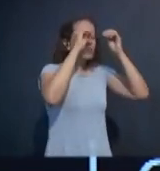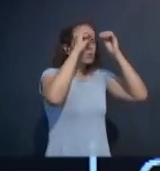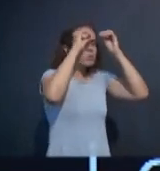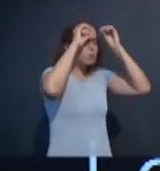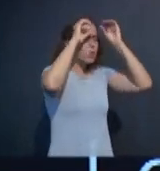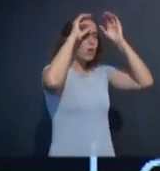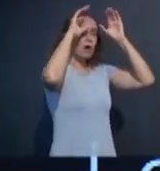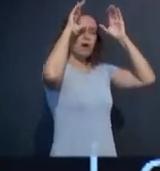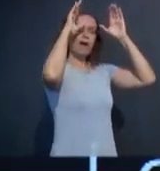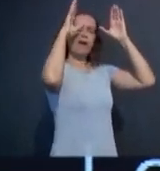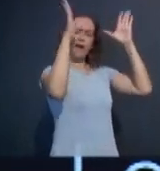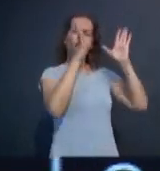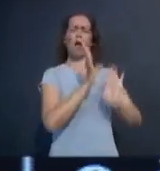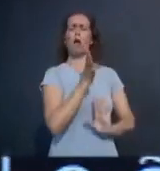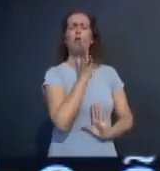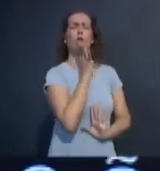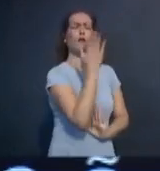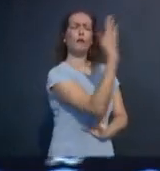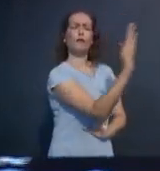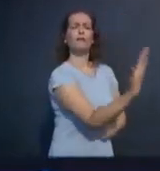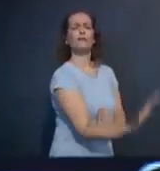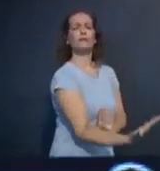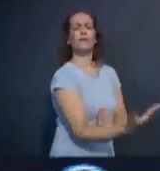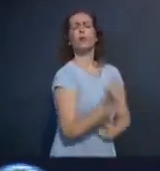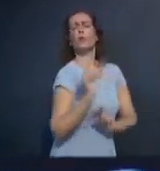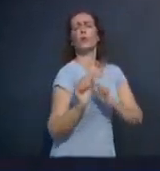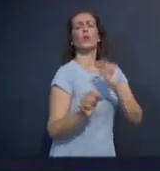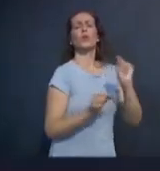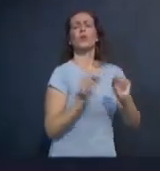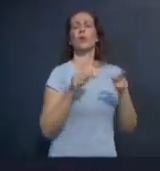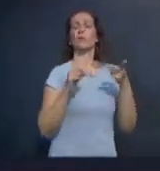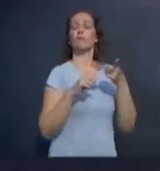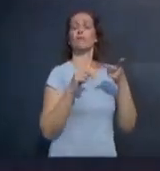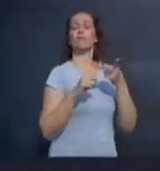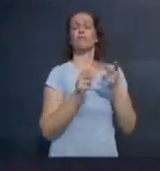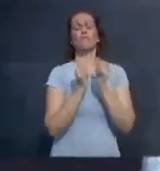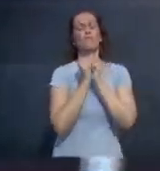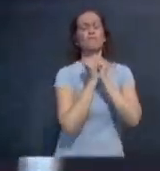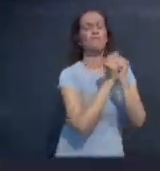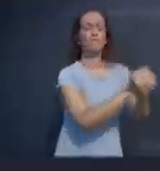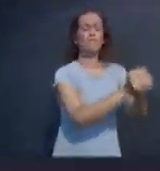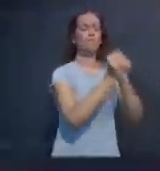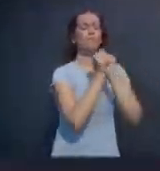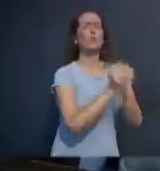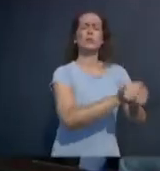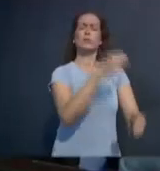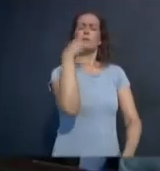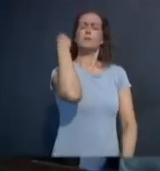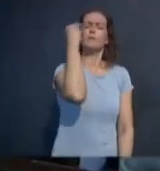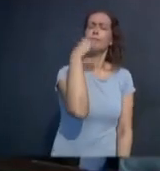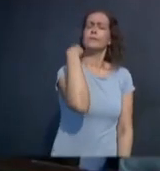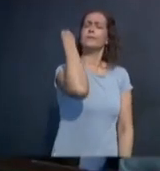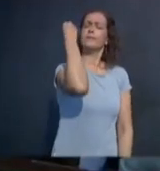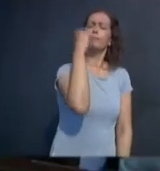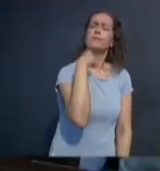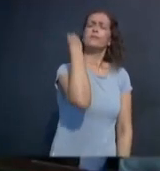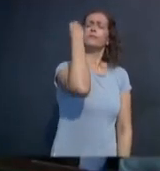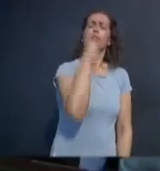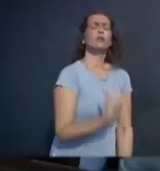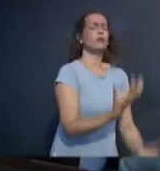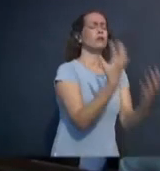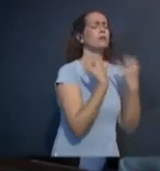Conhecer significa você caminhar tanto, ou experimentar tanto, ou receber